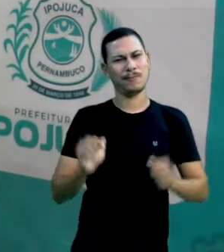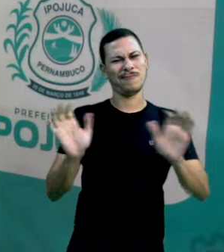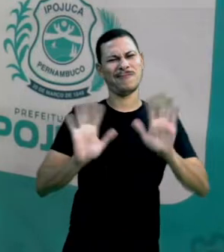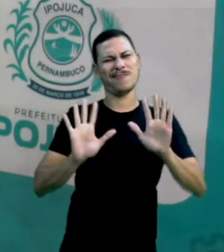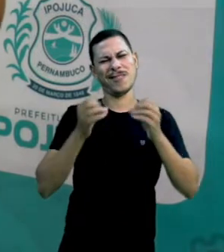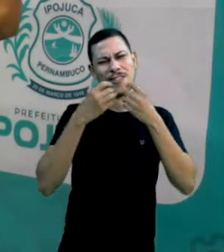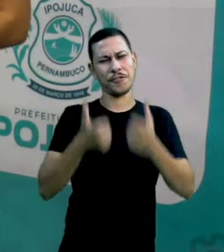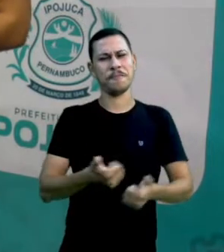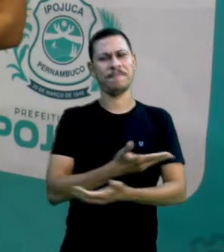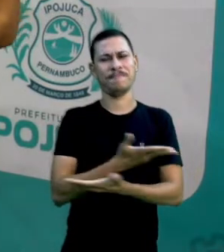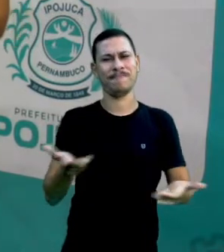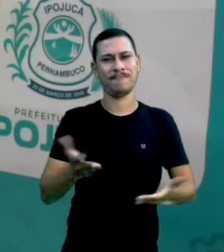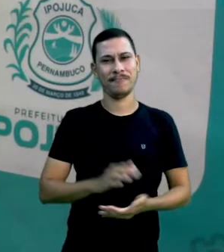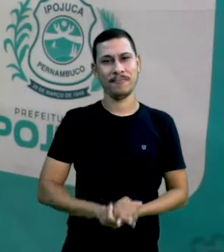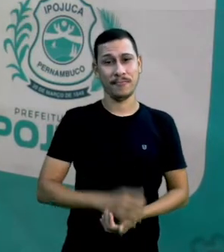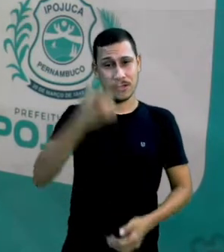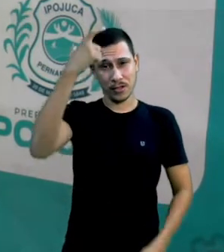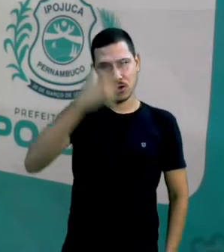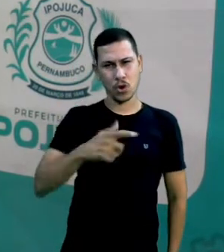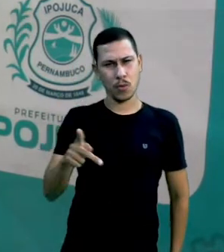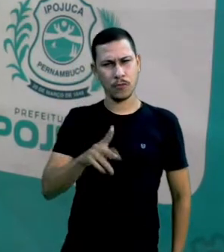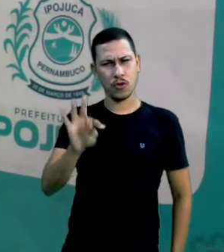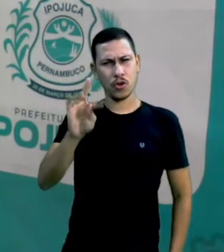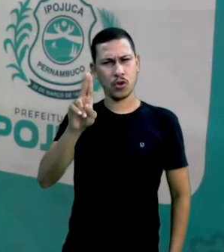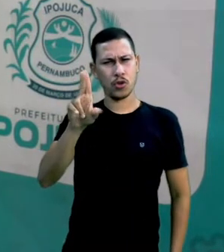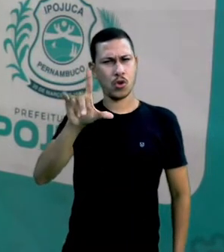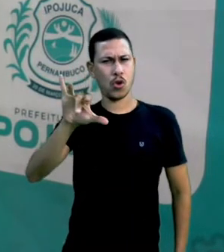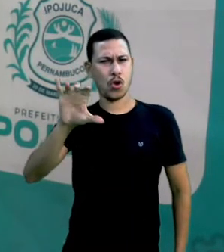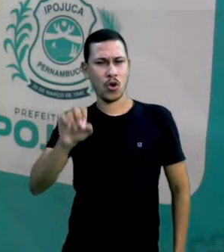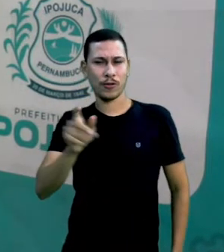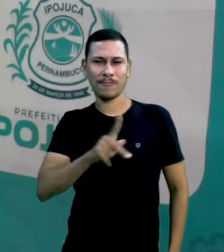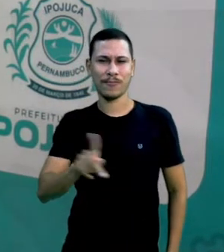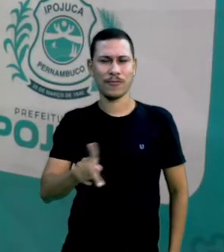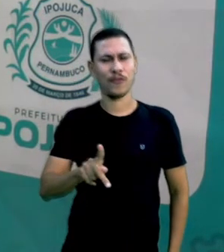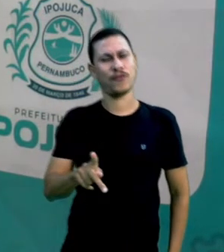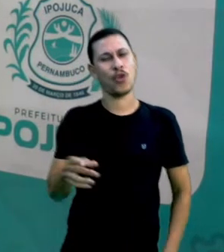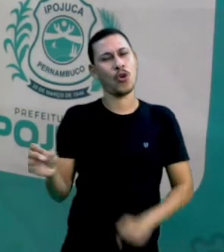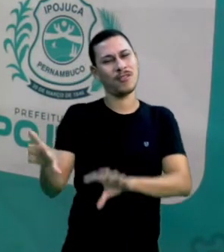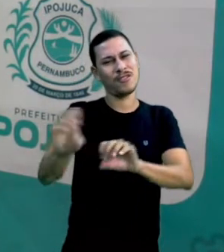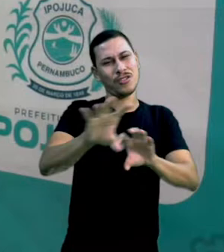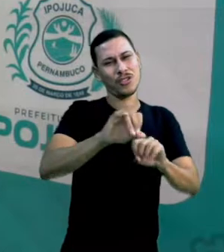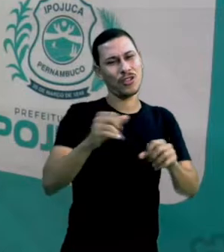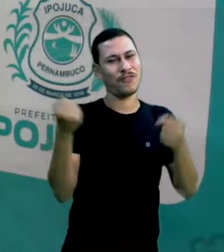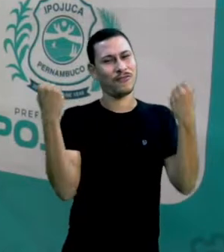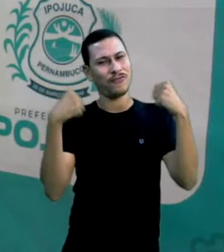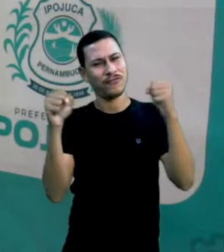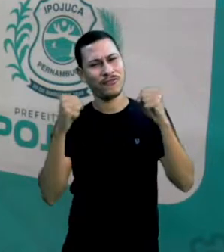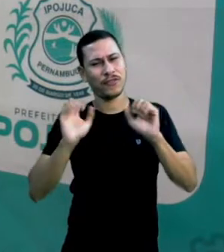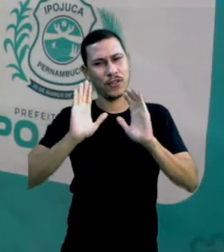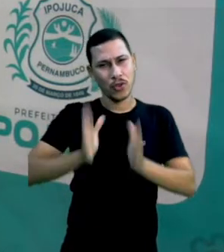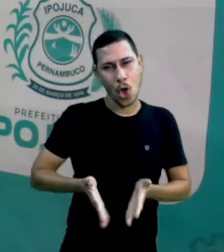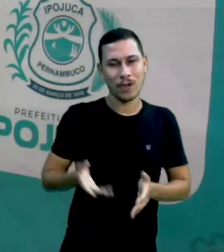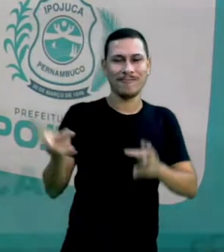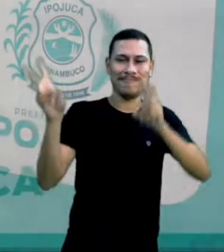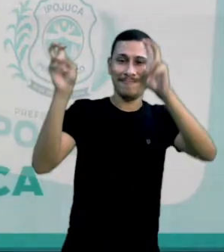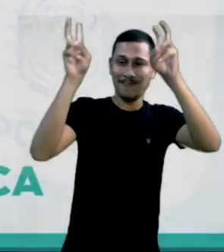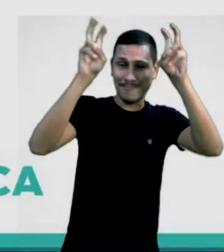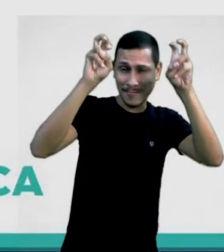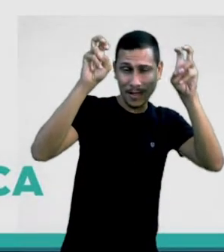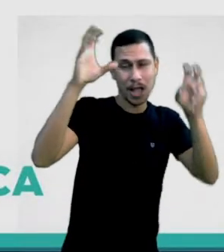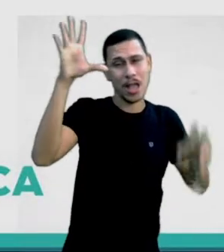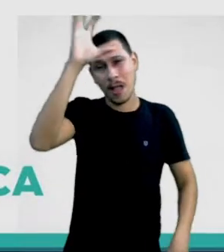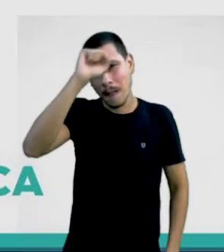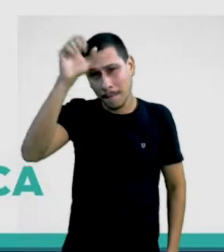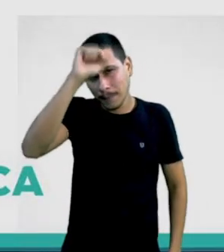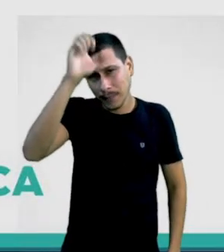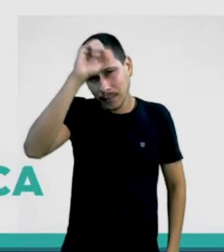Olá pessoal, tudo bom com vocês? Eu sou o professor Túlio, professor de Educação Física, e na aula de hoje nós vamos falar sobre efeitos